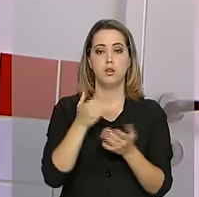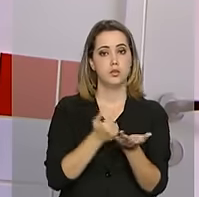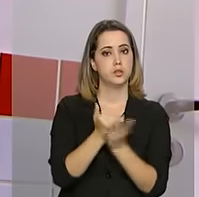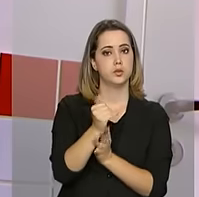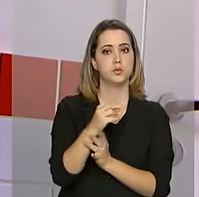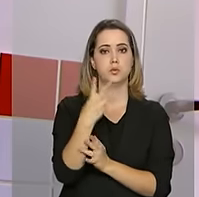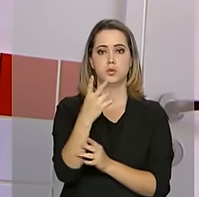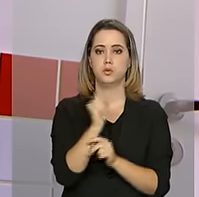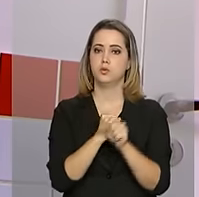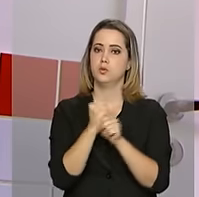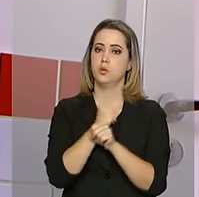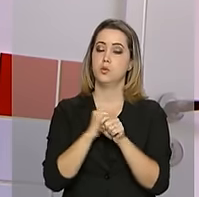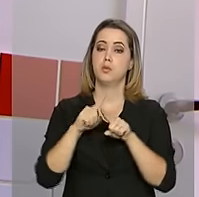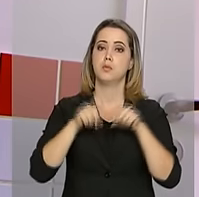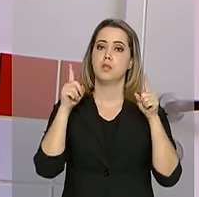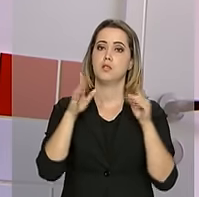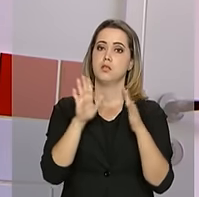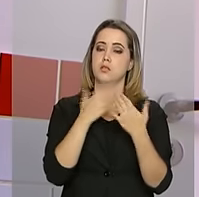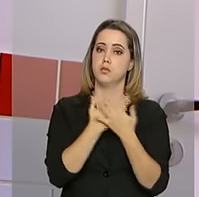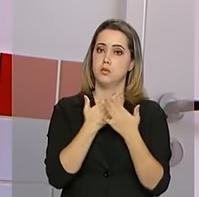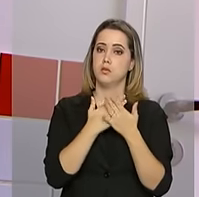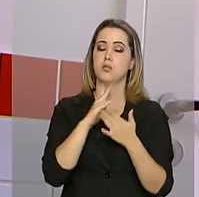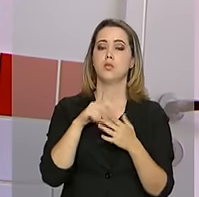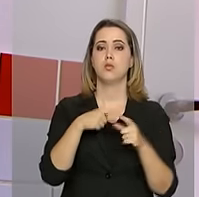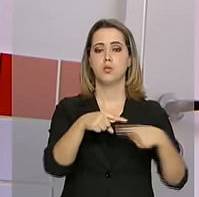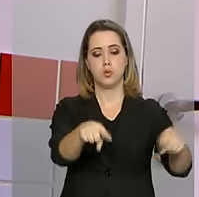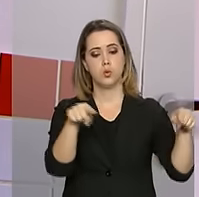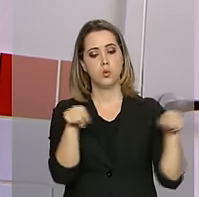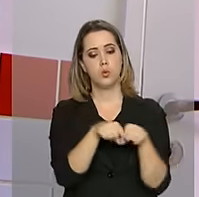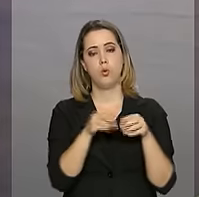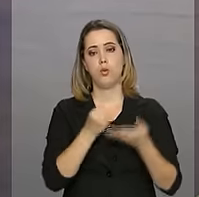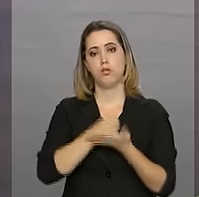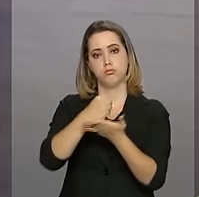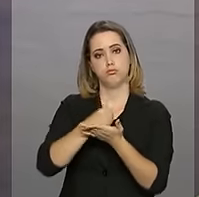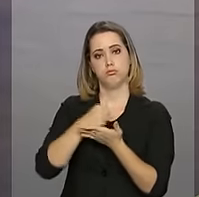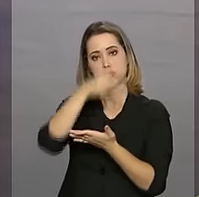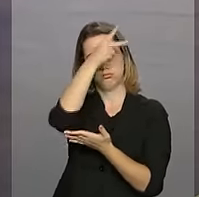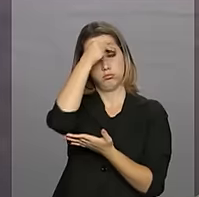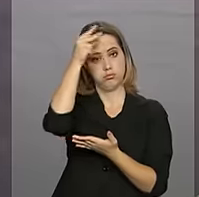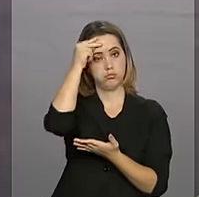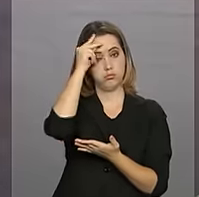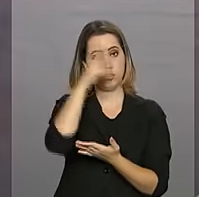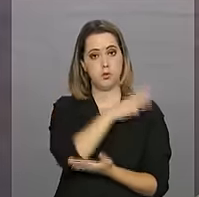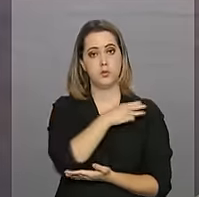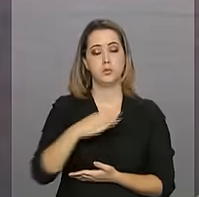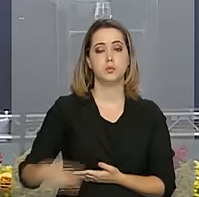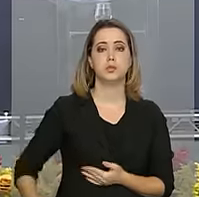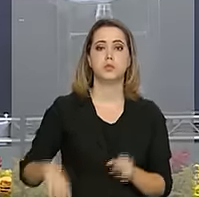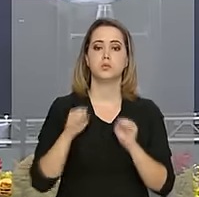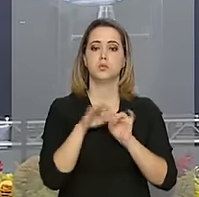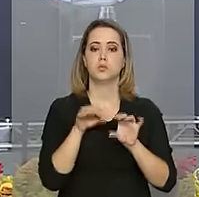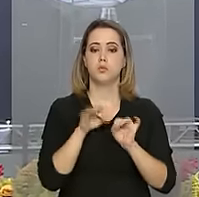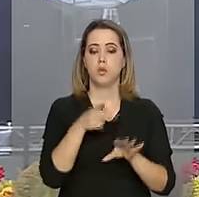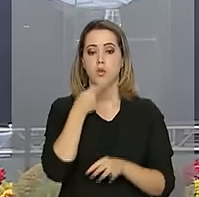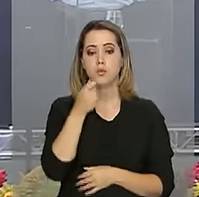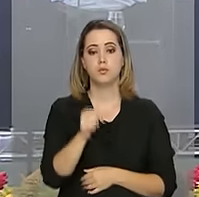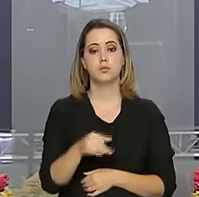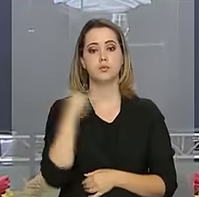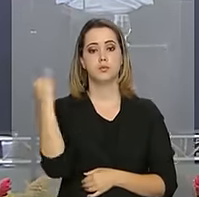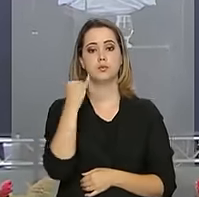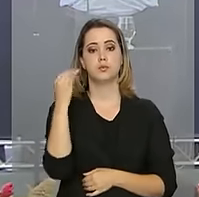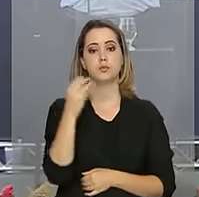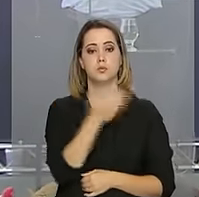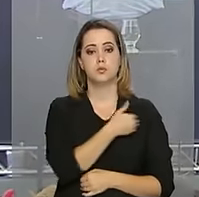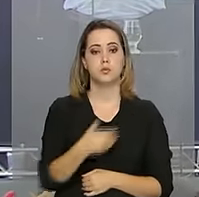2 anos, mas as aulas eram realizadas em salas cedidas pela Prefeitura. O ministro da Educação, Mendonça Filho, ressaltou a atenção do